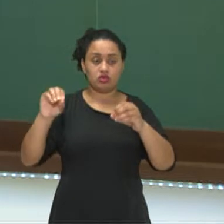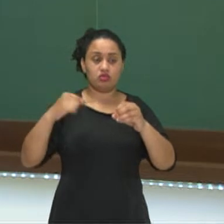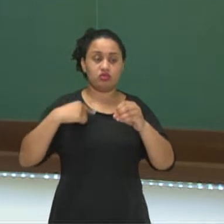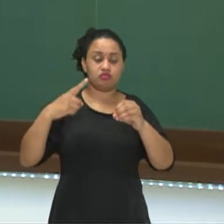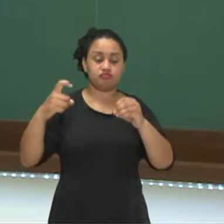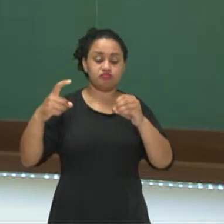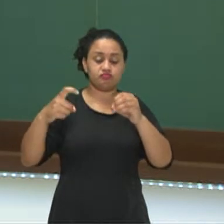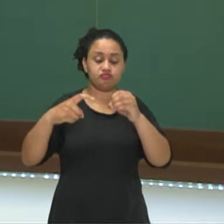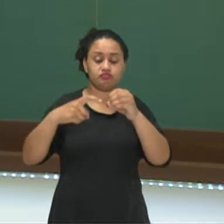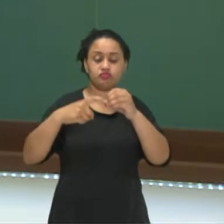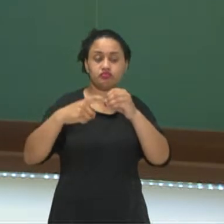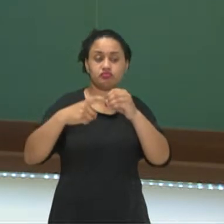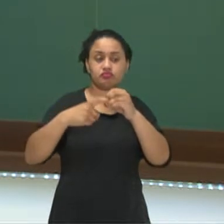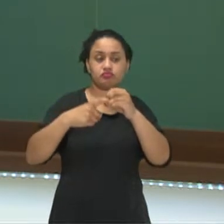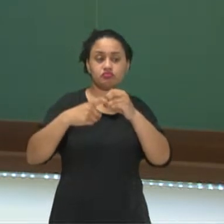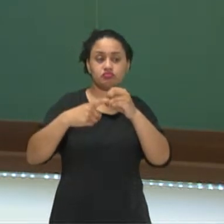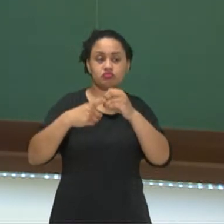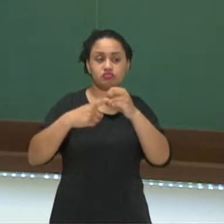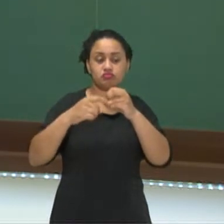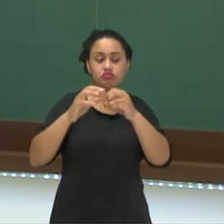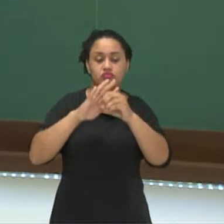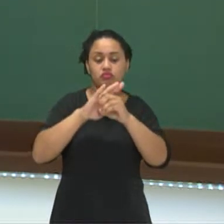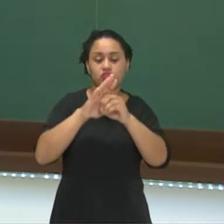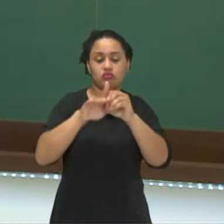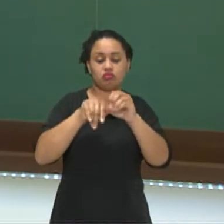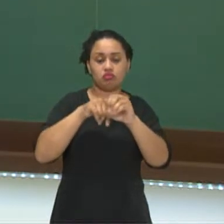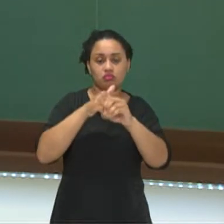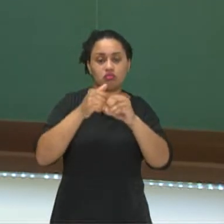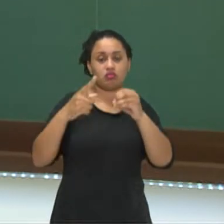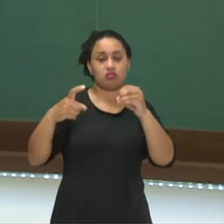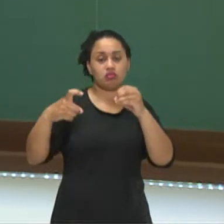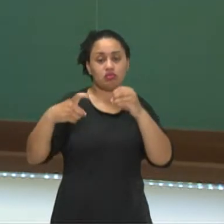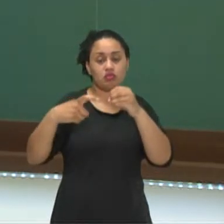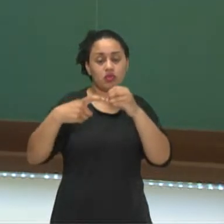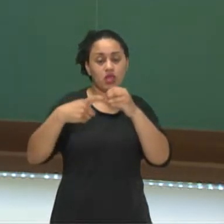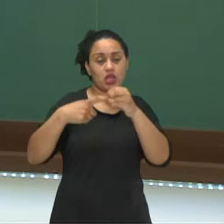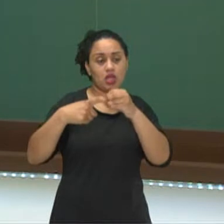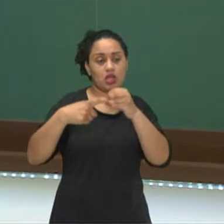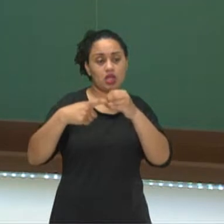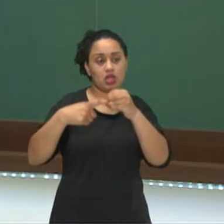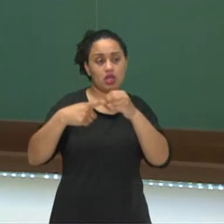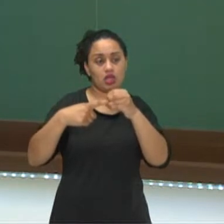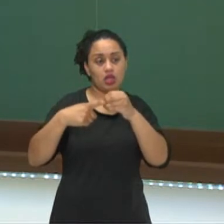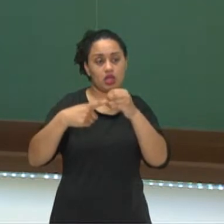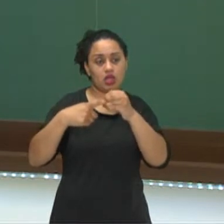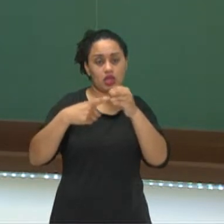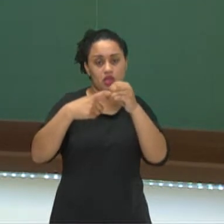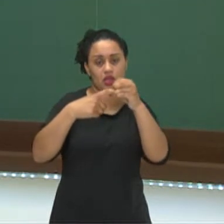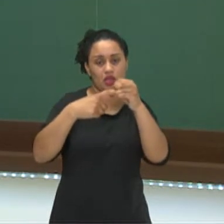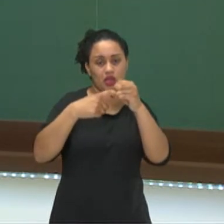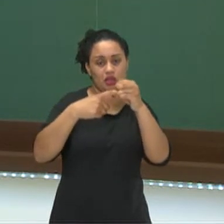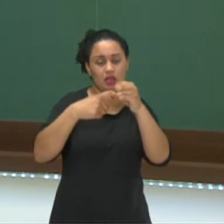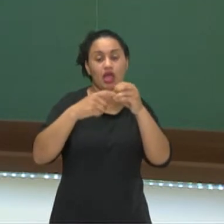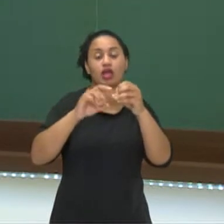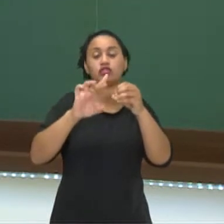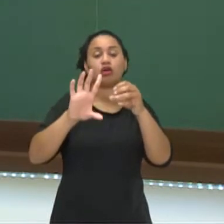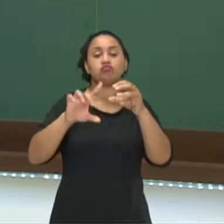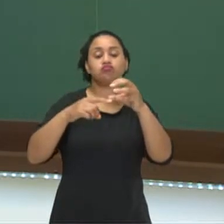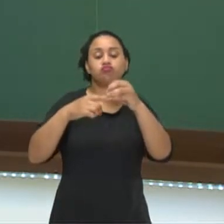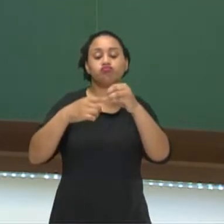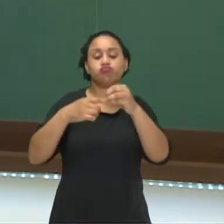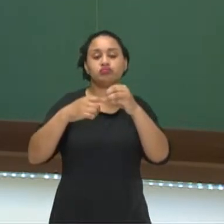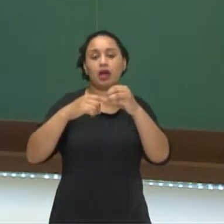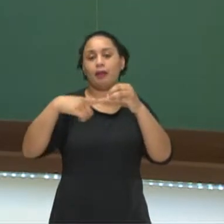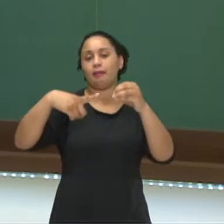perfurar essa zona pelúcida do óvulo. Então só entra essa cabeça do